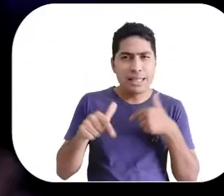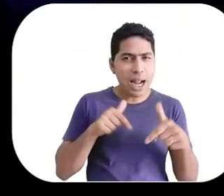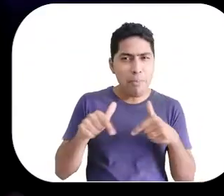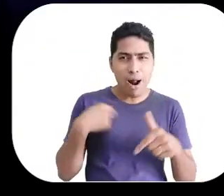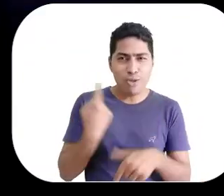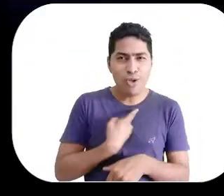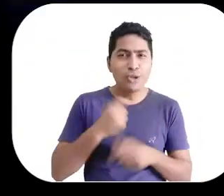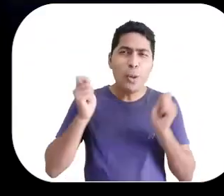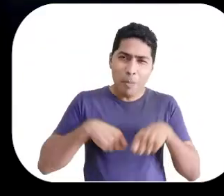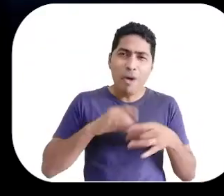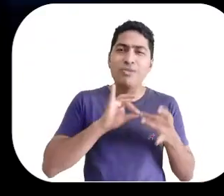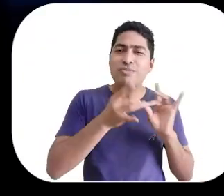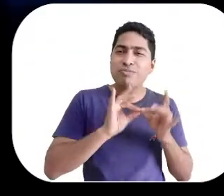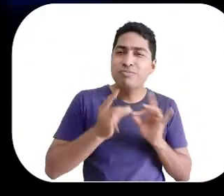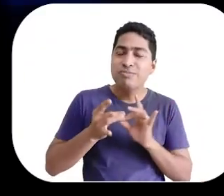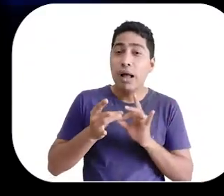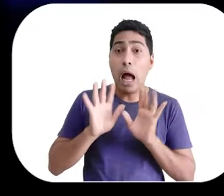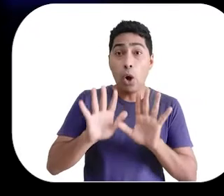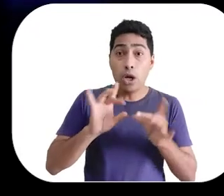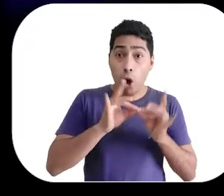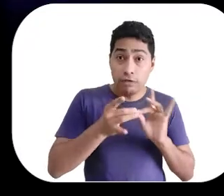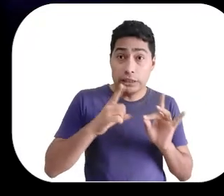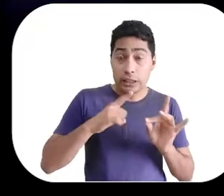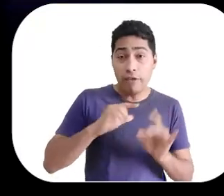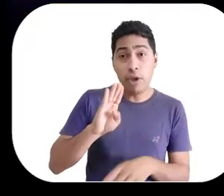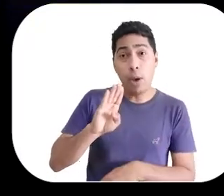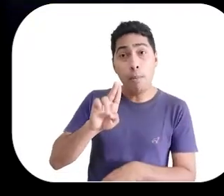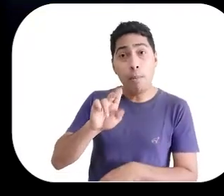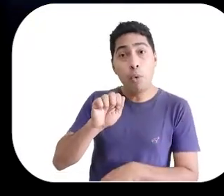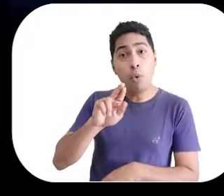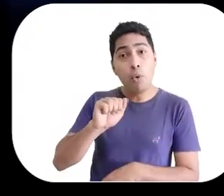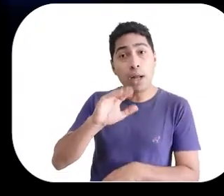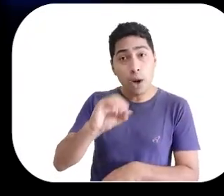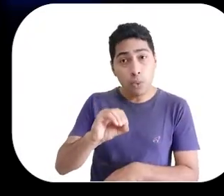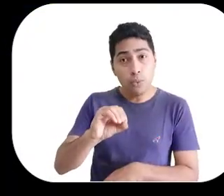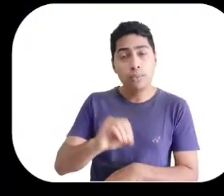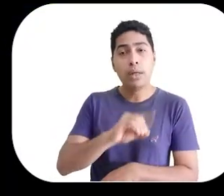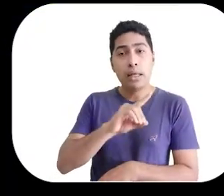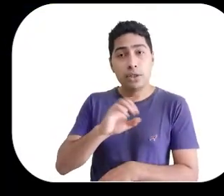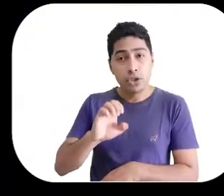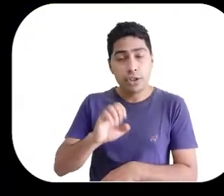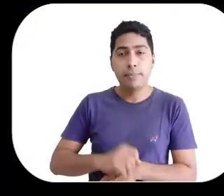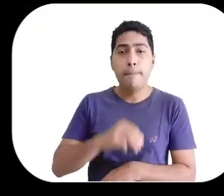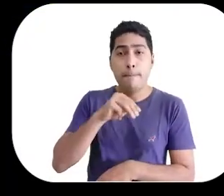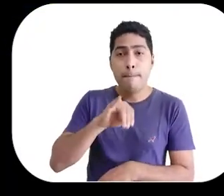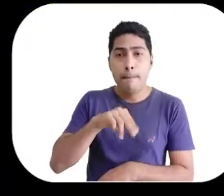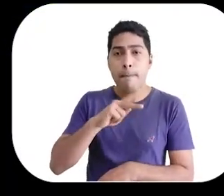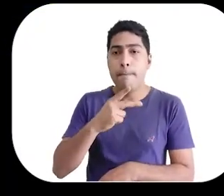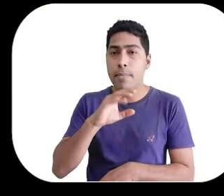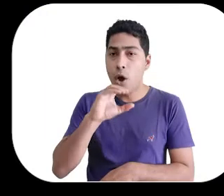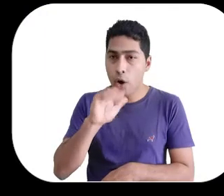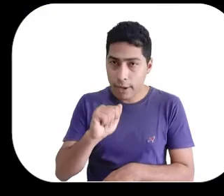nosso possa ser transformado em oficina. Agora, essa oficina do Buraco de Minhoca veio muito naturalmente. É porque a